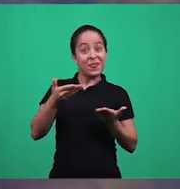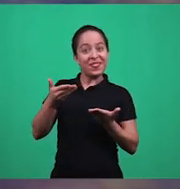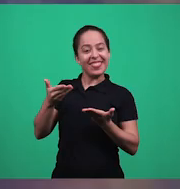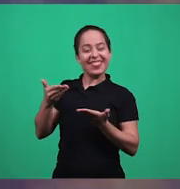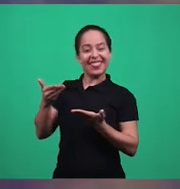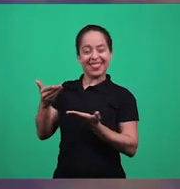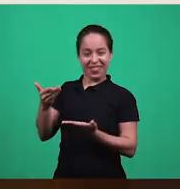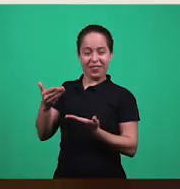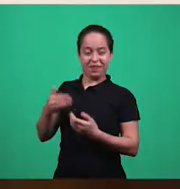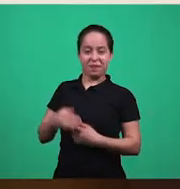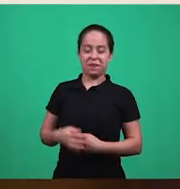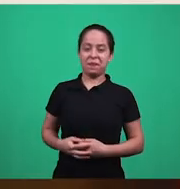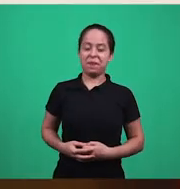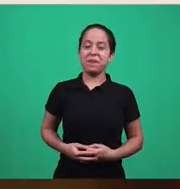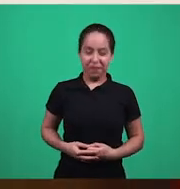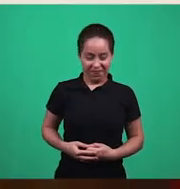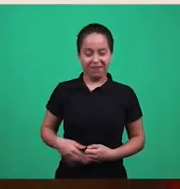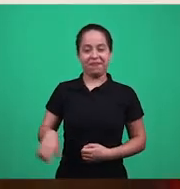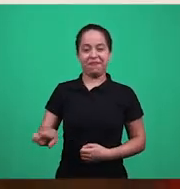receberá.